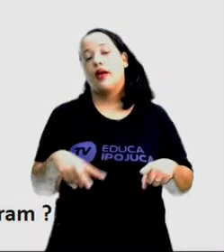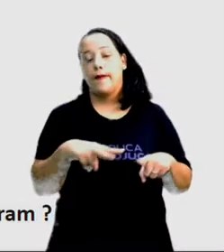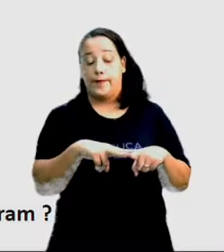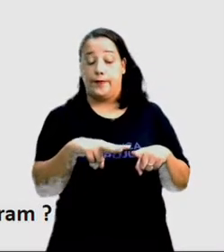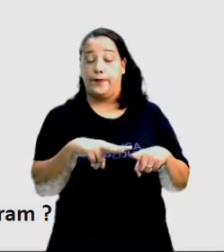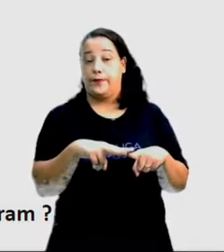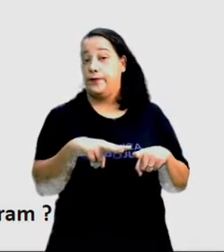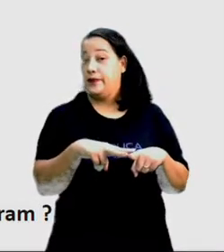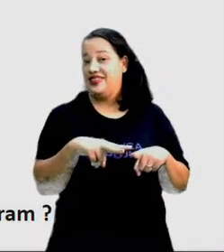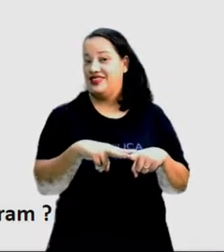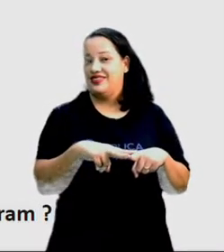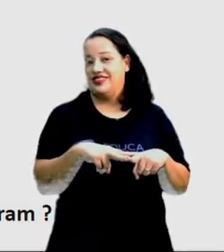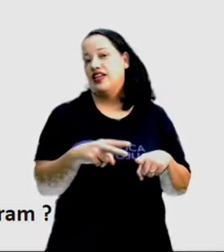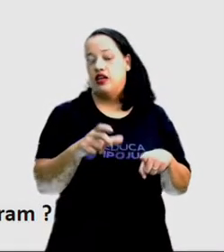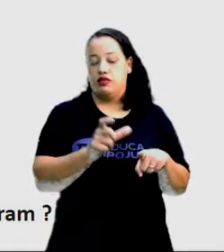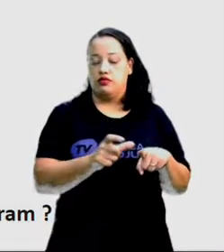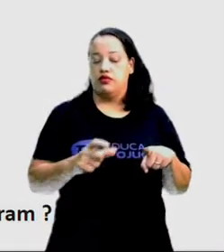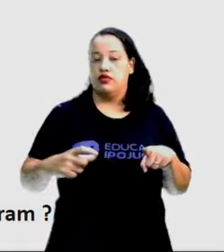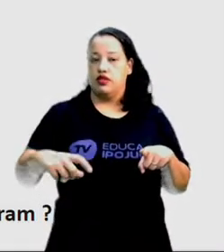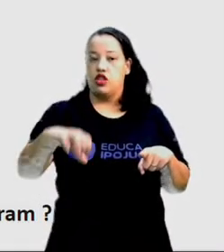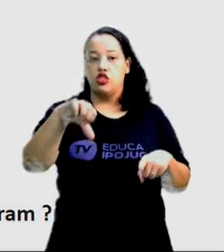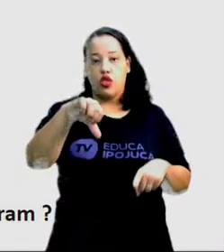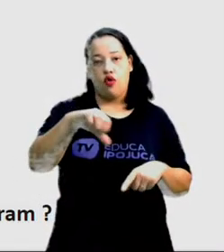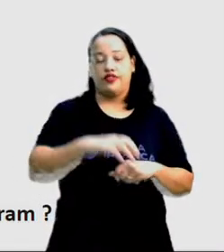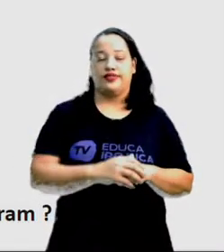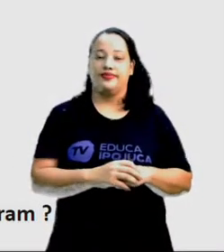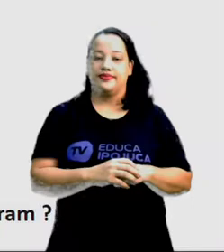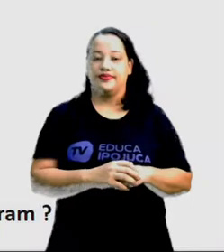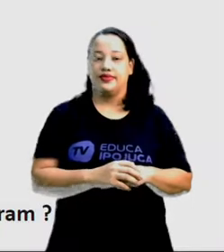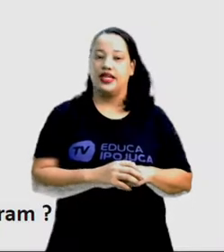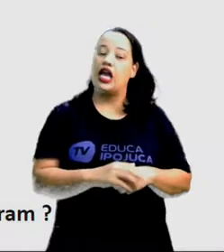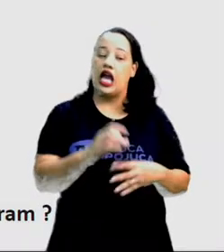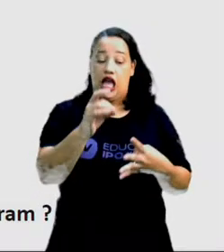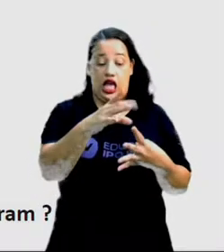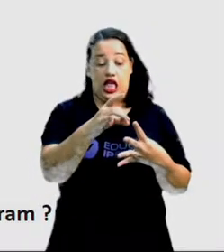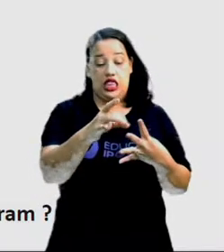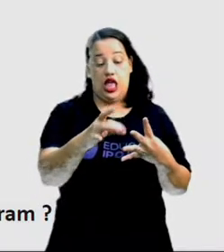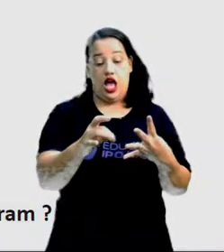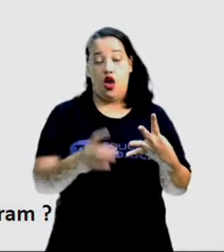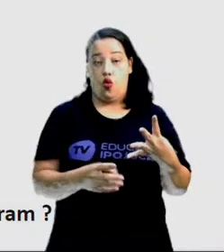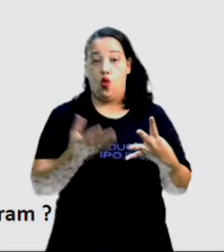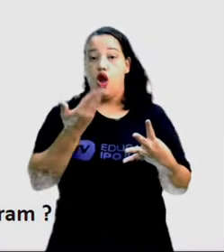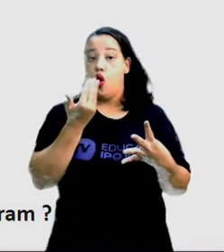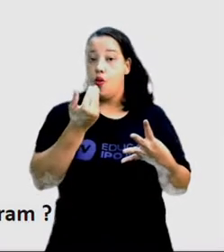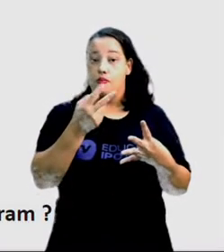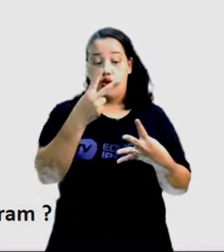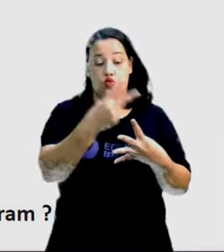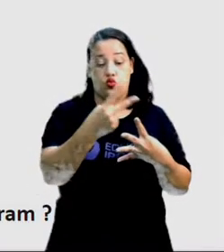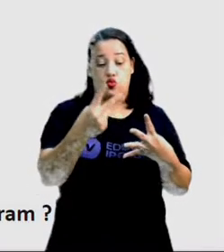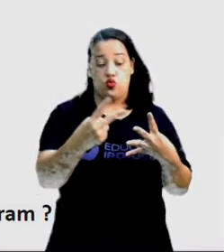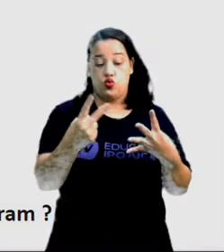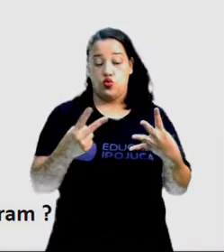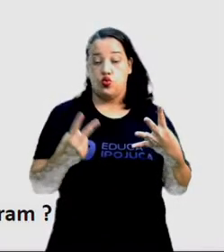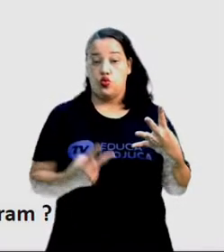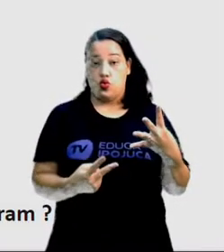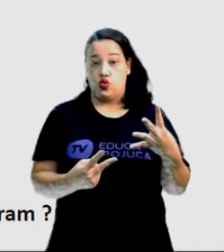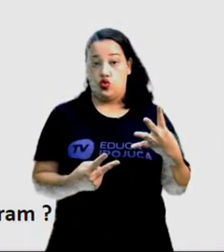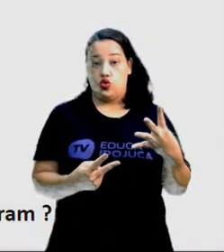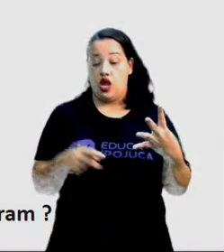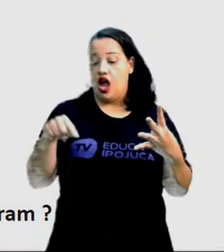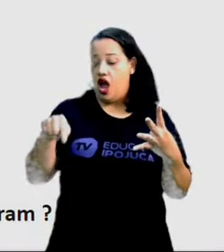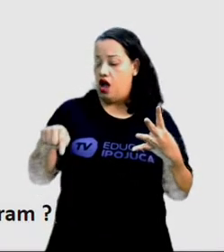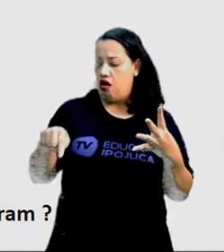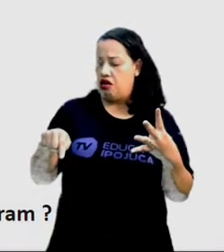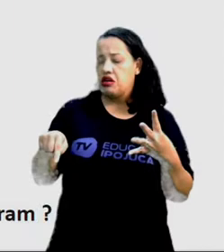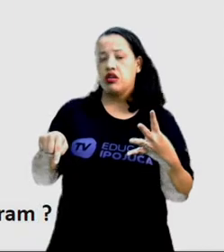crianças, certo? Cada criança comeu 2 pedaços. Quantos pedaços sobraram?